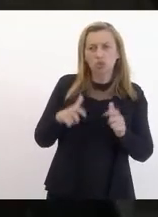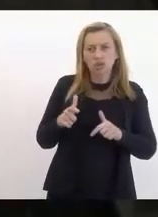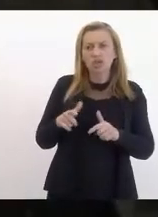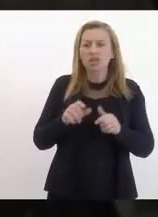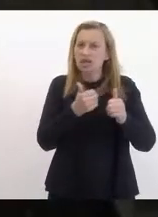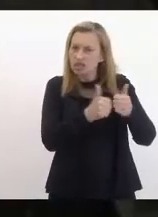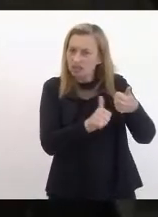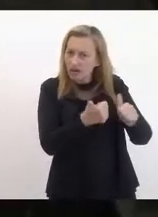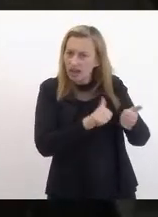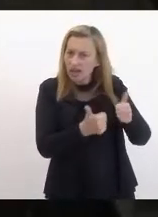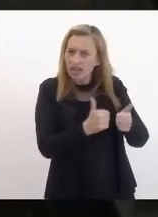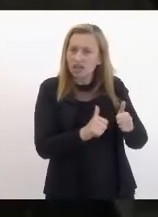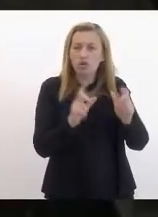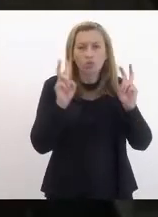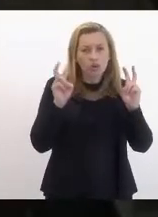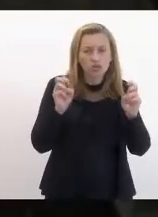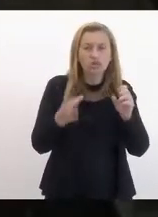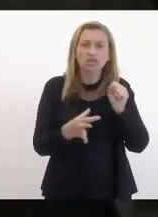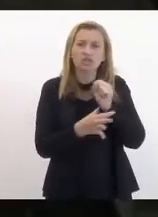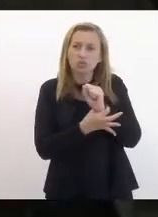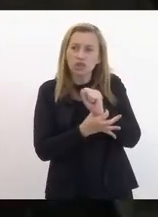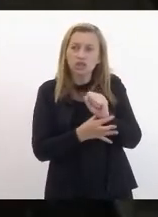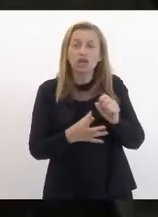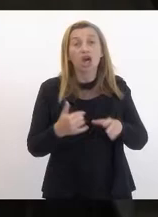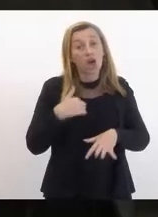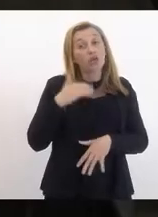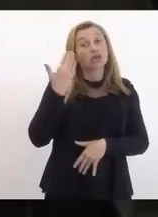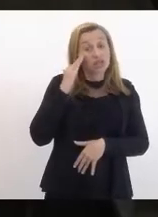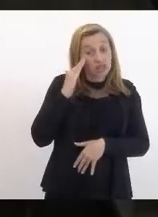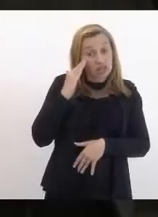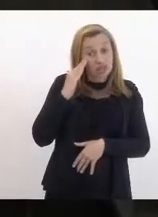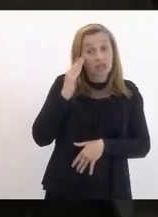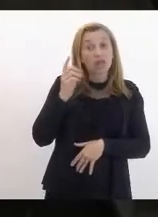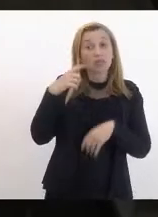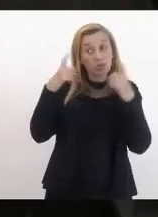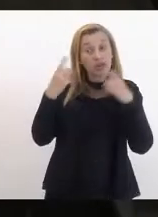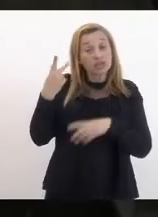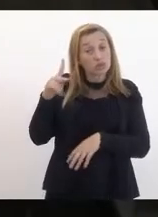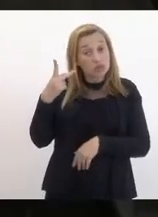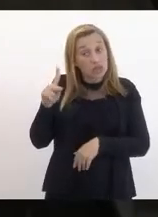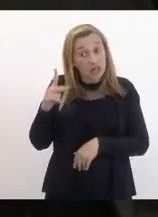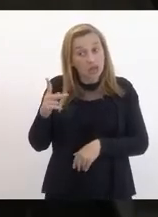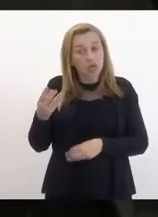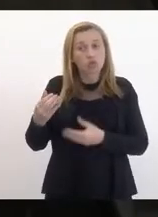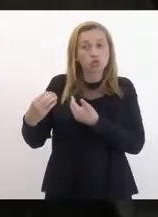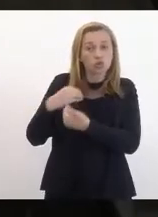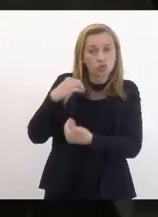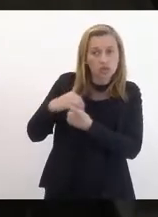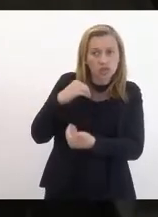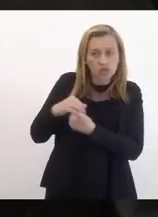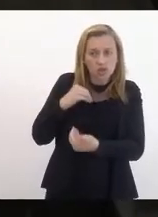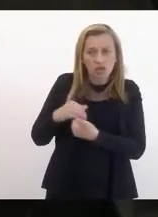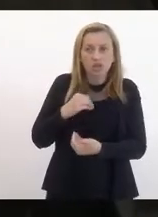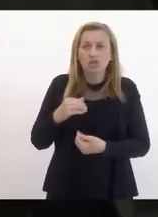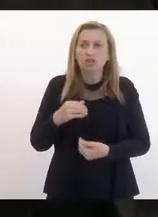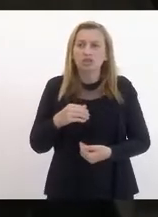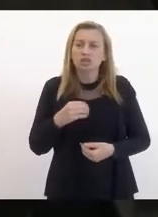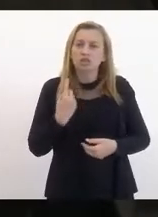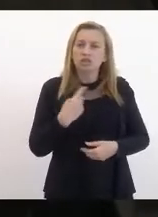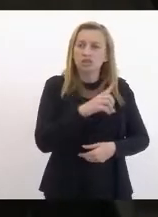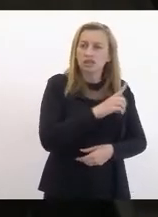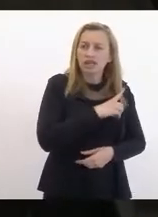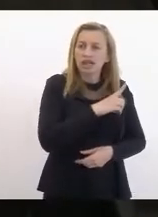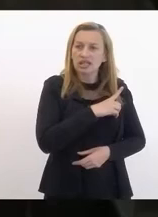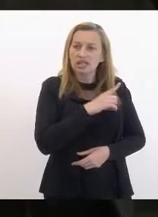avaliariam, então, a questão da segurança. Eu entendi as ponderações do secretário, que nos deu orientação, inclusive, de abordar a Delegacia de